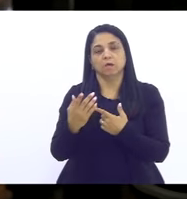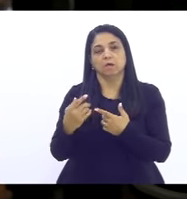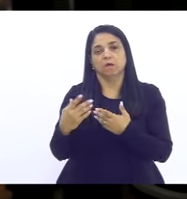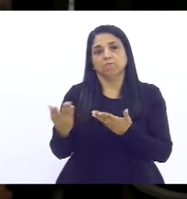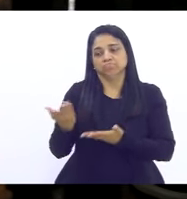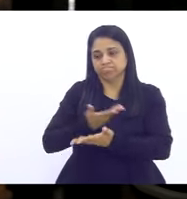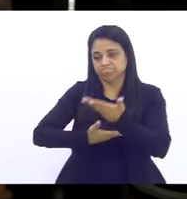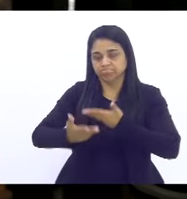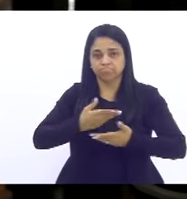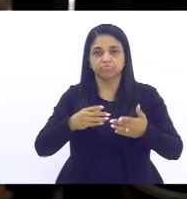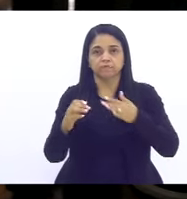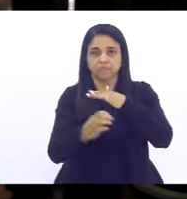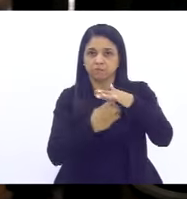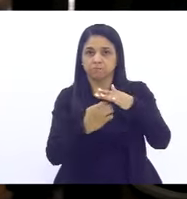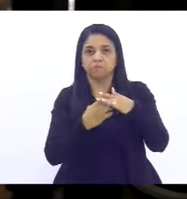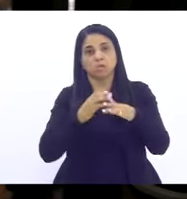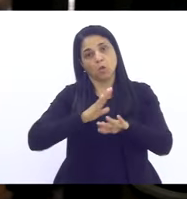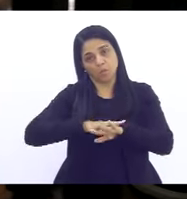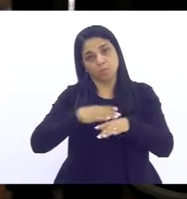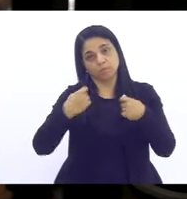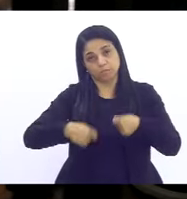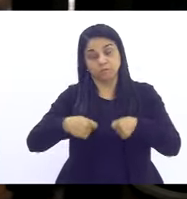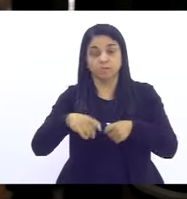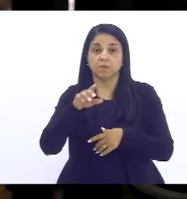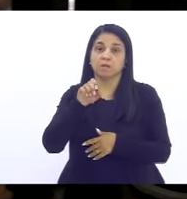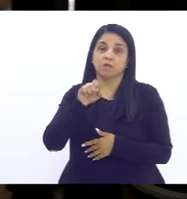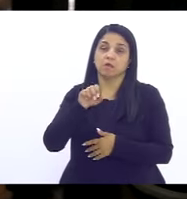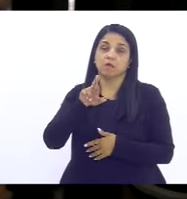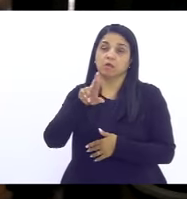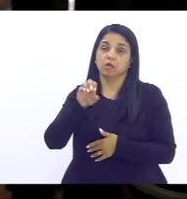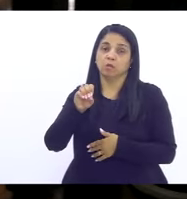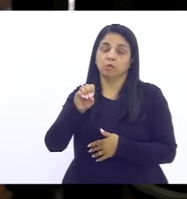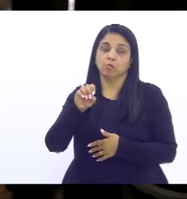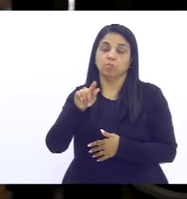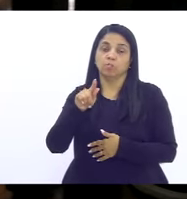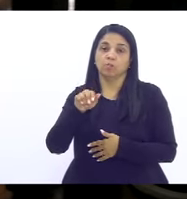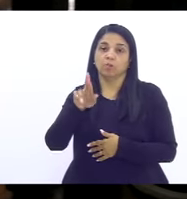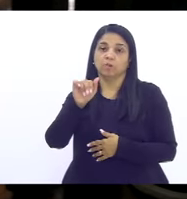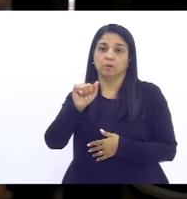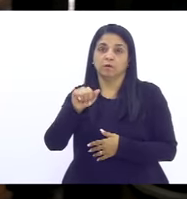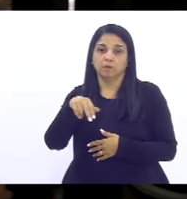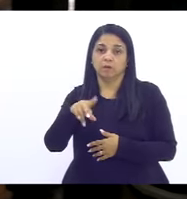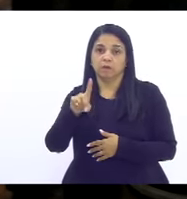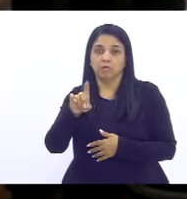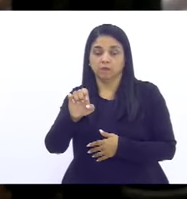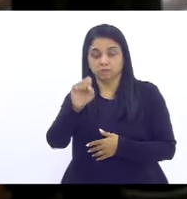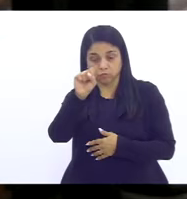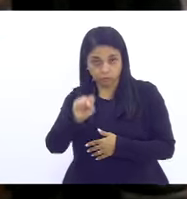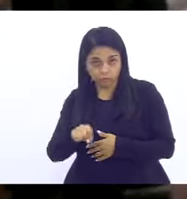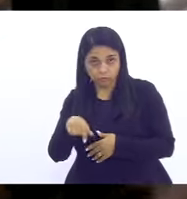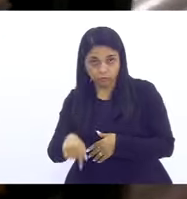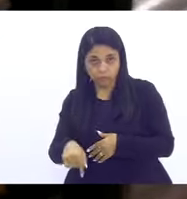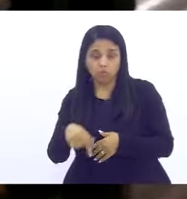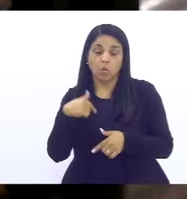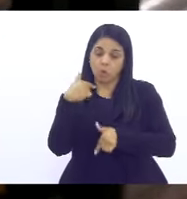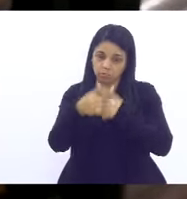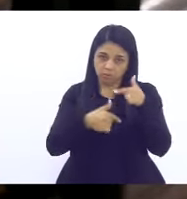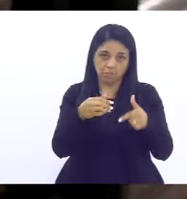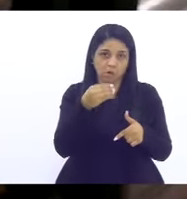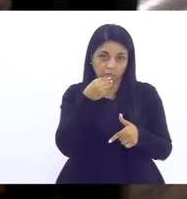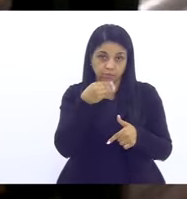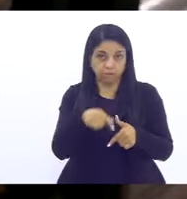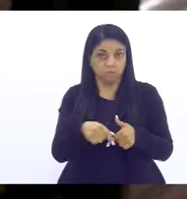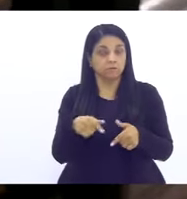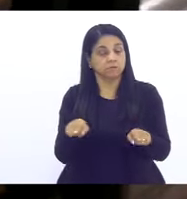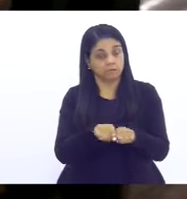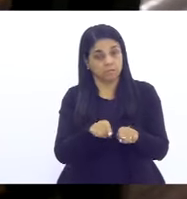algum momento alguém vai precisar. No Rio Grande do Sul, né, eu tive também a oportunidade de trabalhar no Rio Grande do Sul e, recentemente, eles passaram